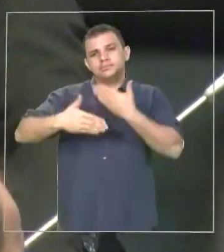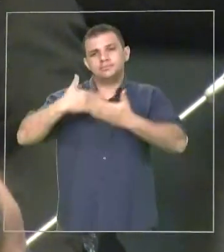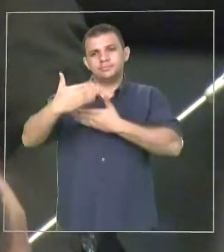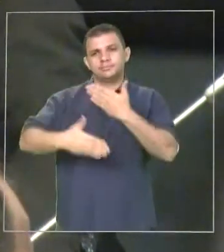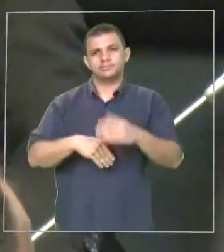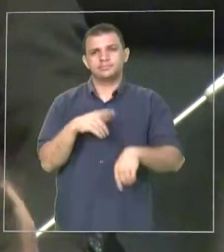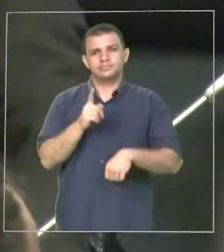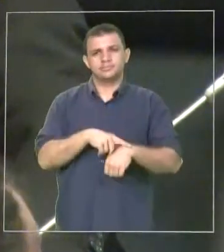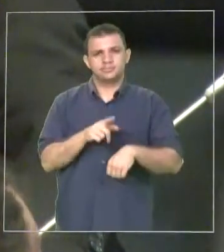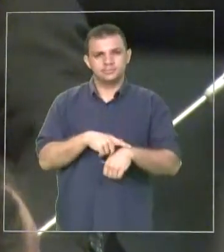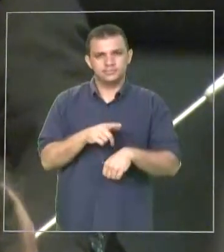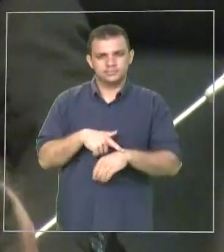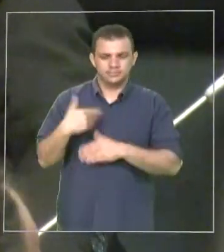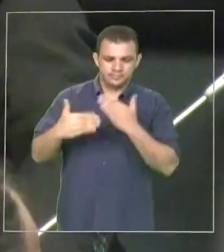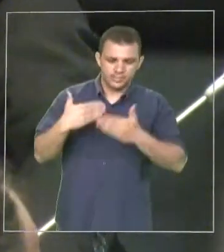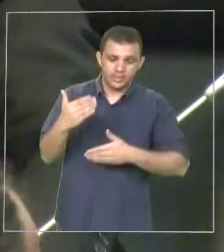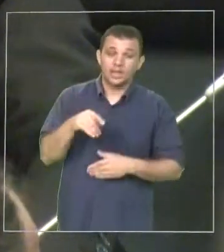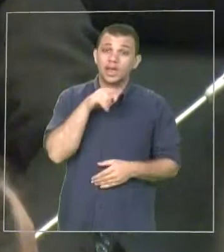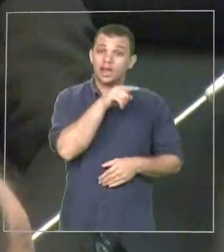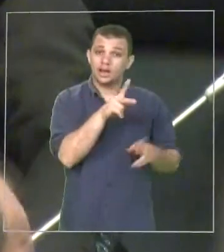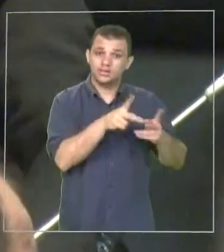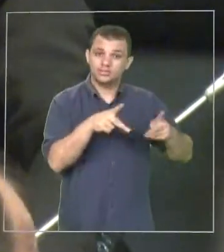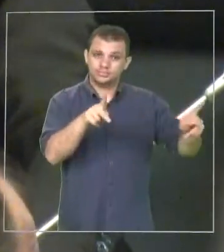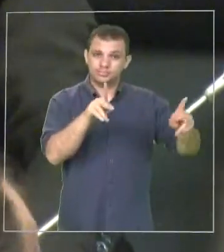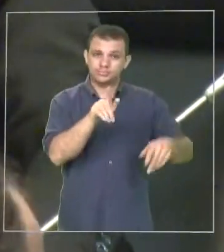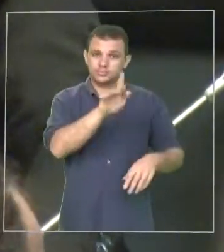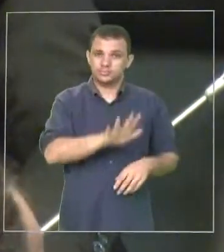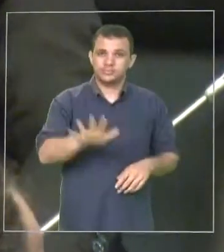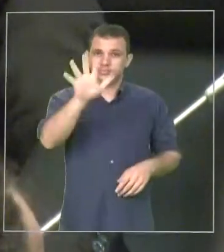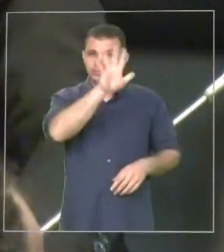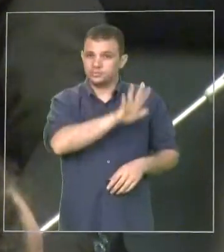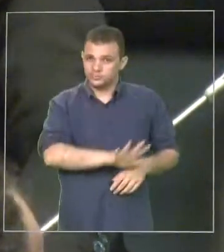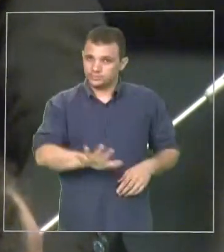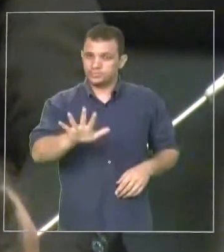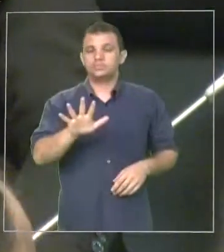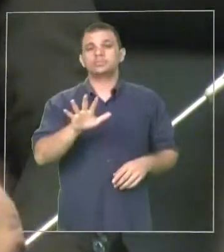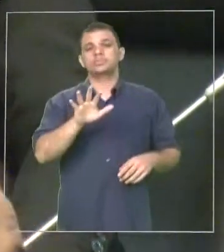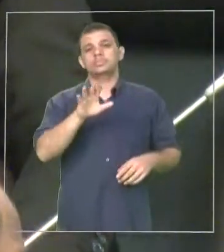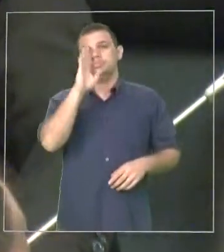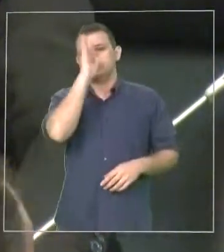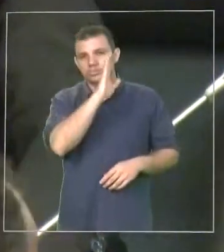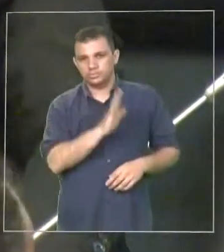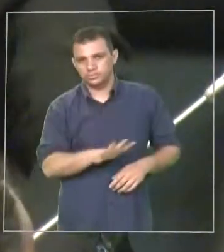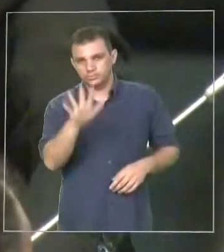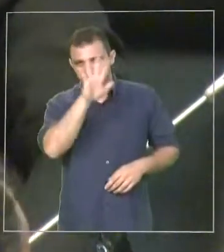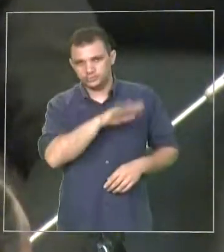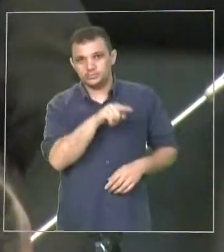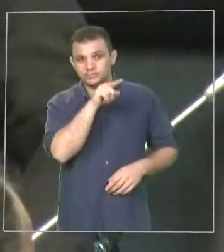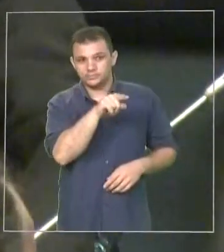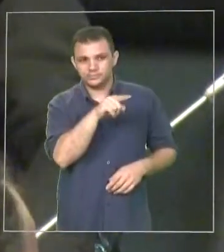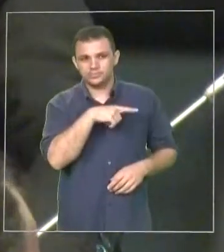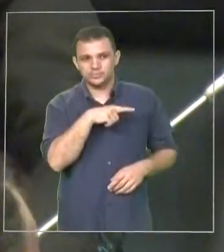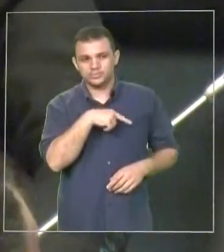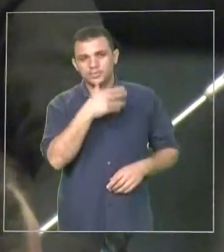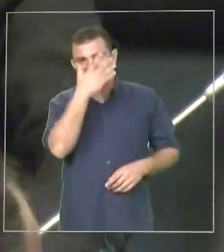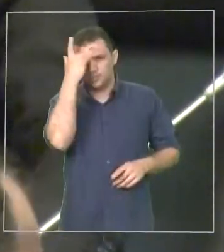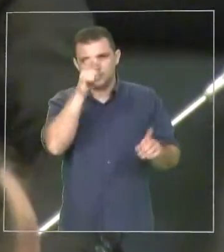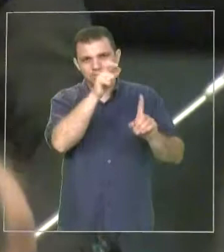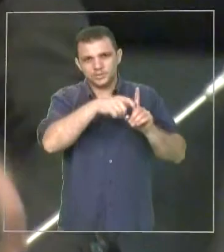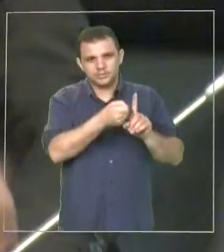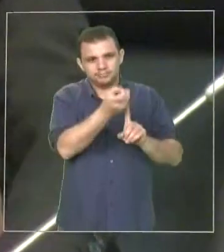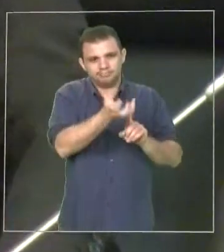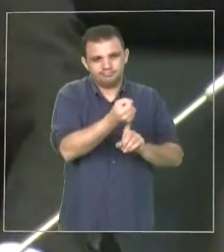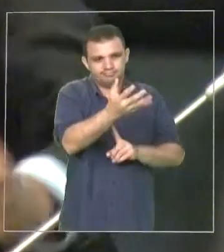mesma Procuradoria-Geral da República, que havia incorporado aquela citação,